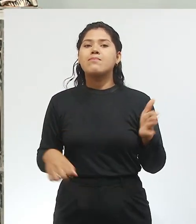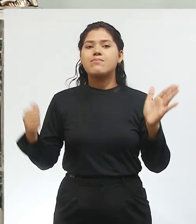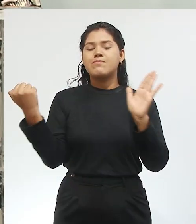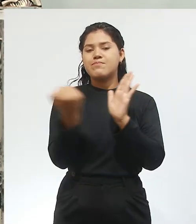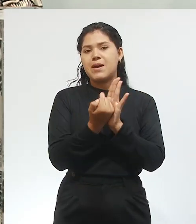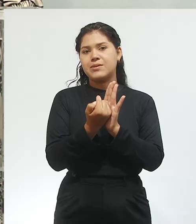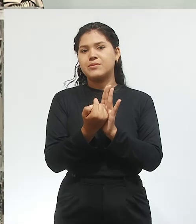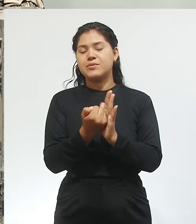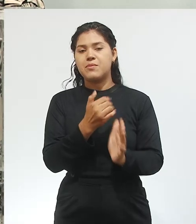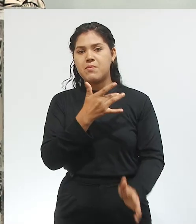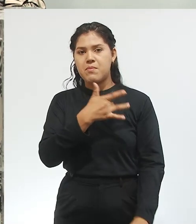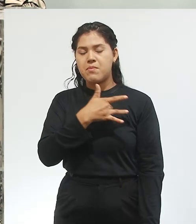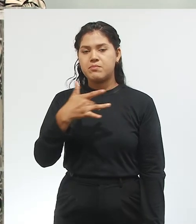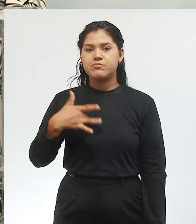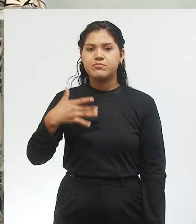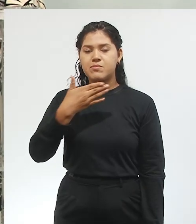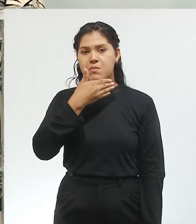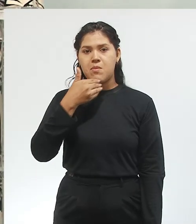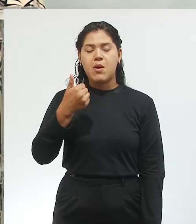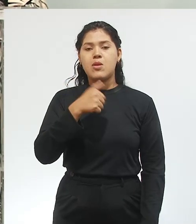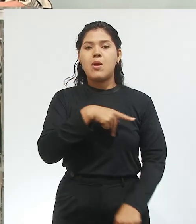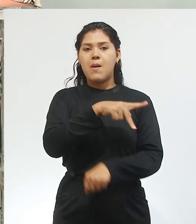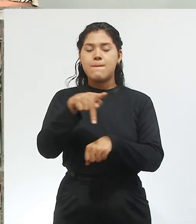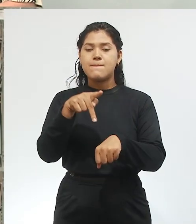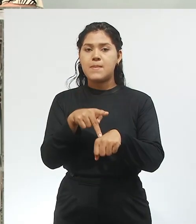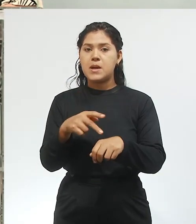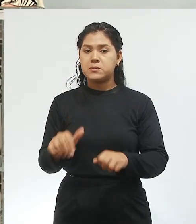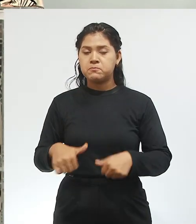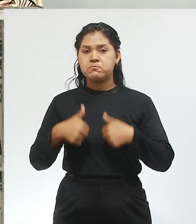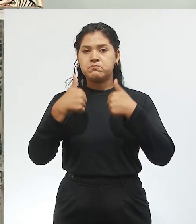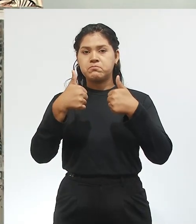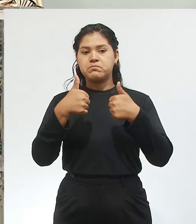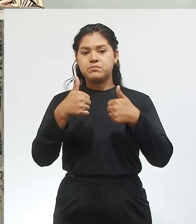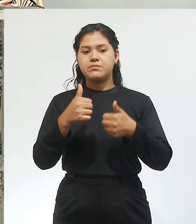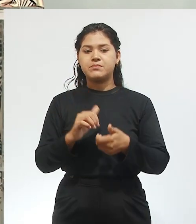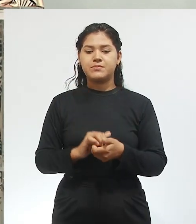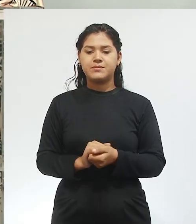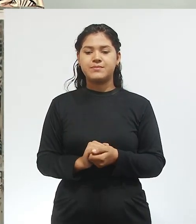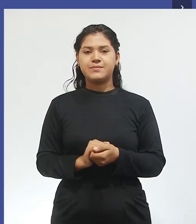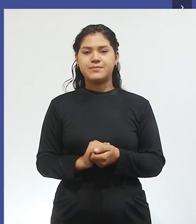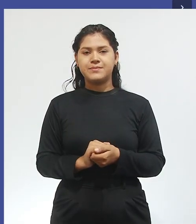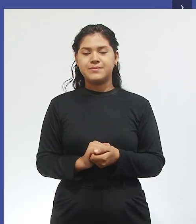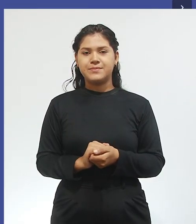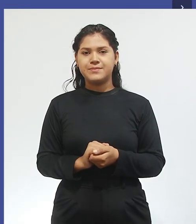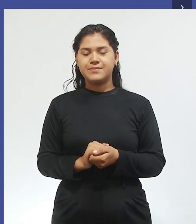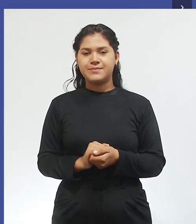trouxe para o país, né, para a população.